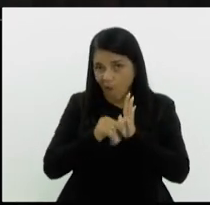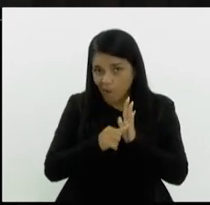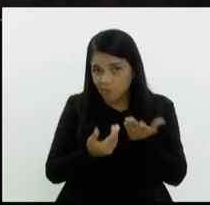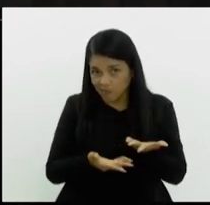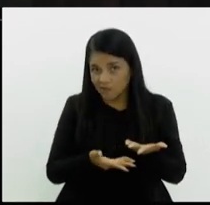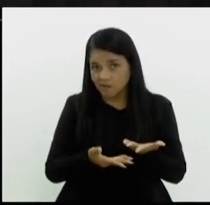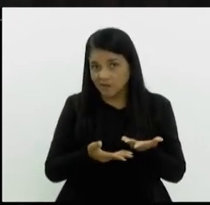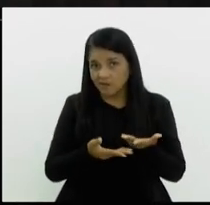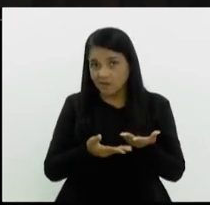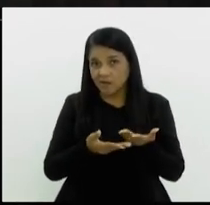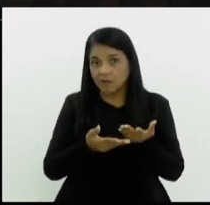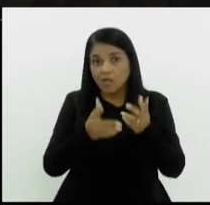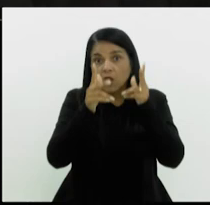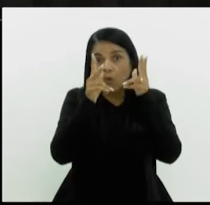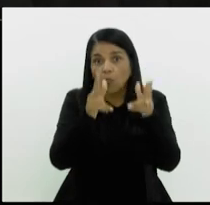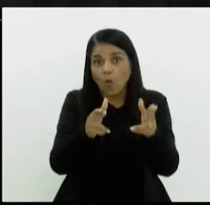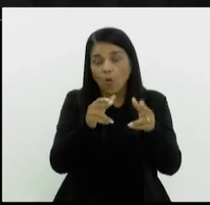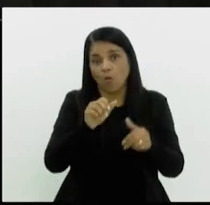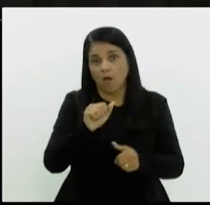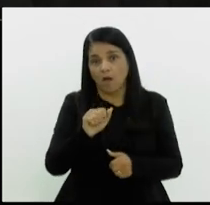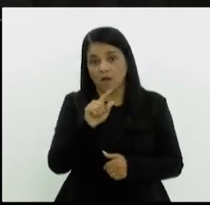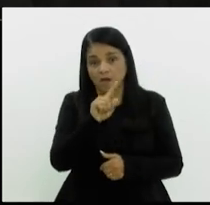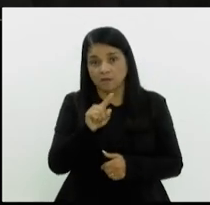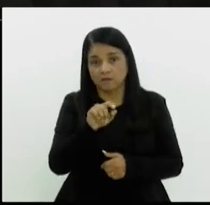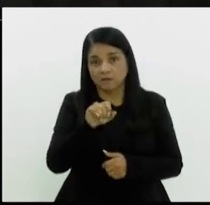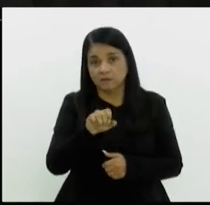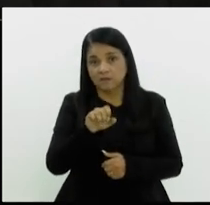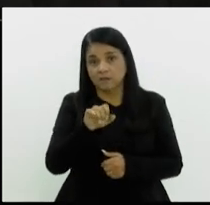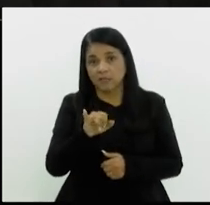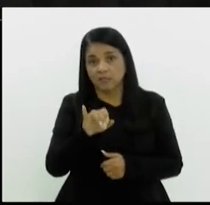Pois é. O azeite com alarme.